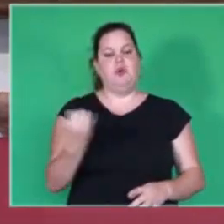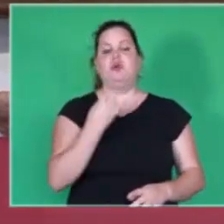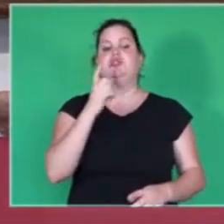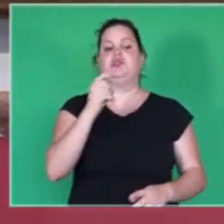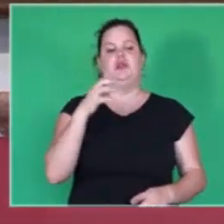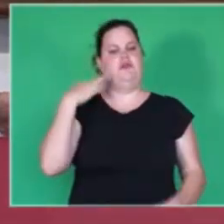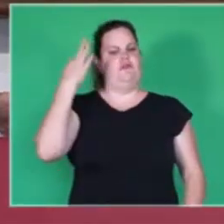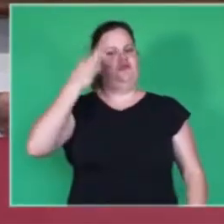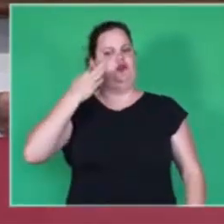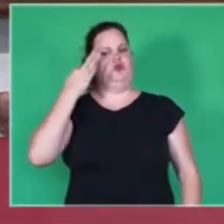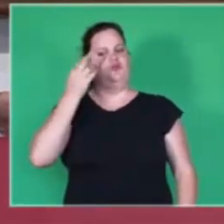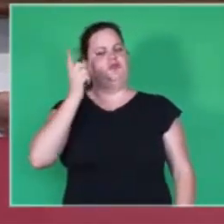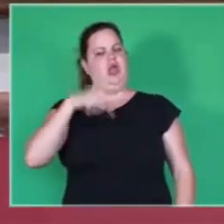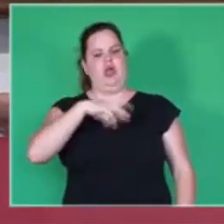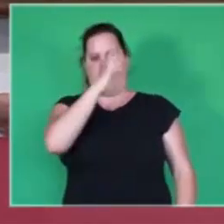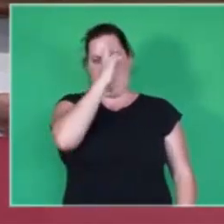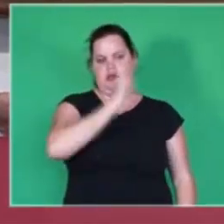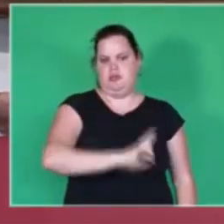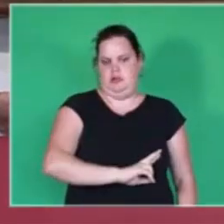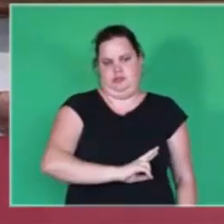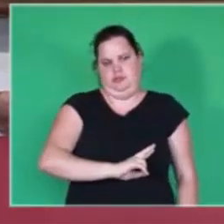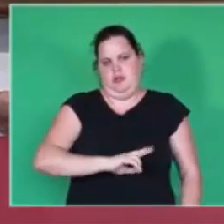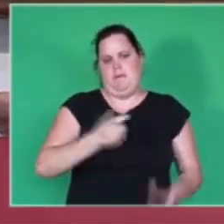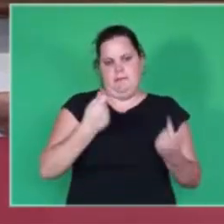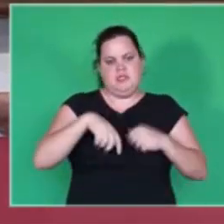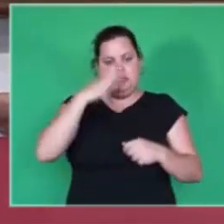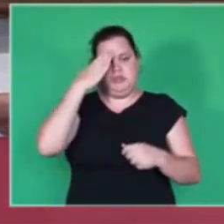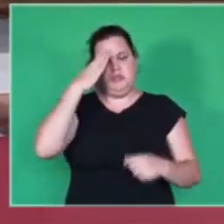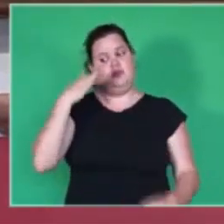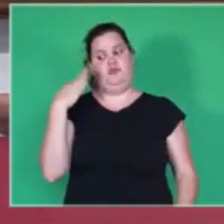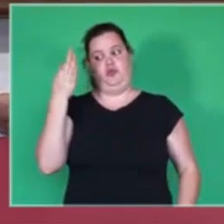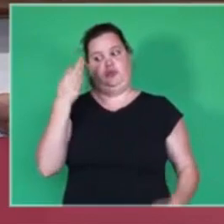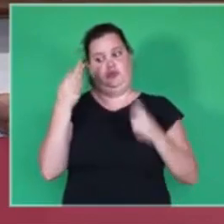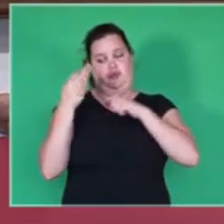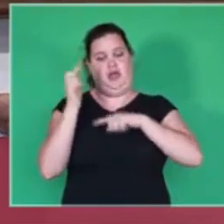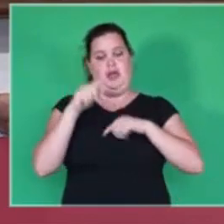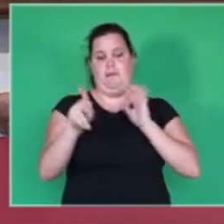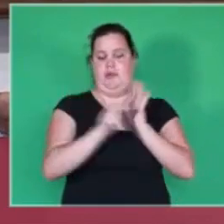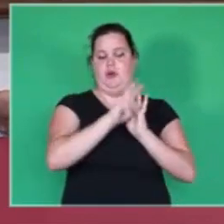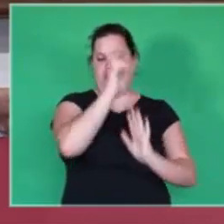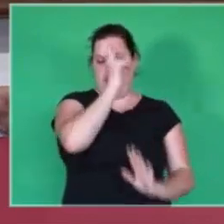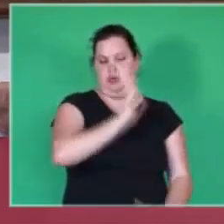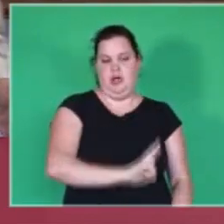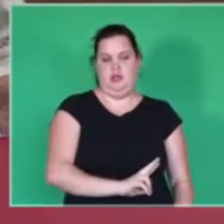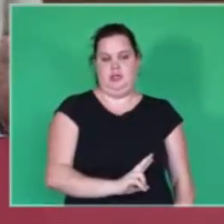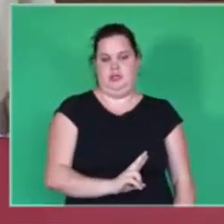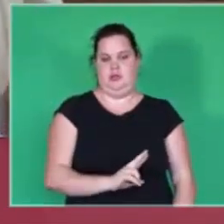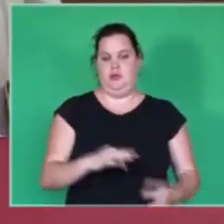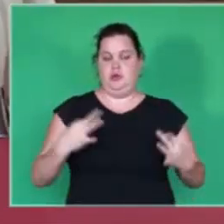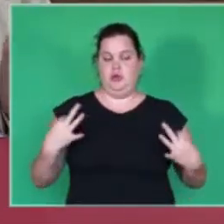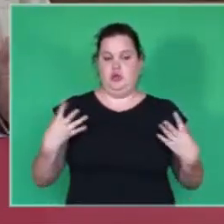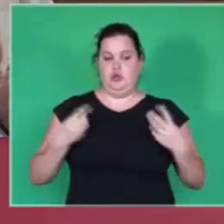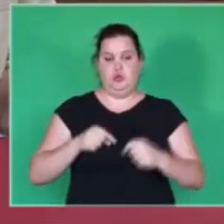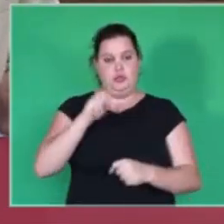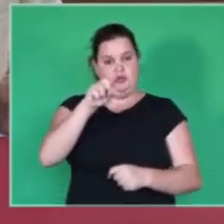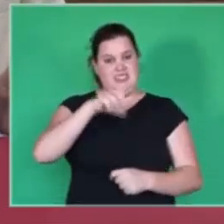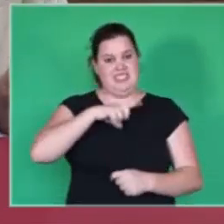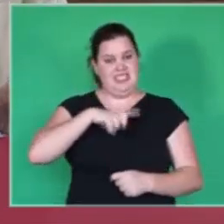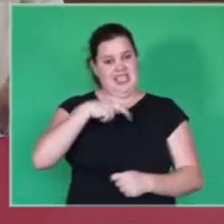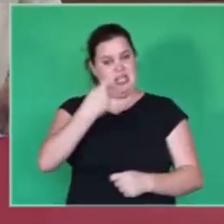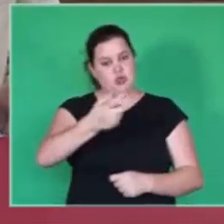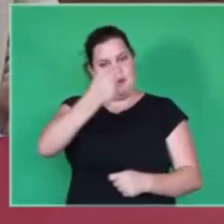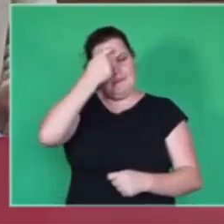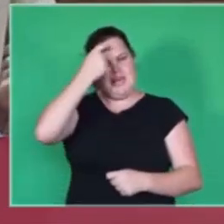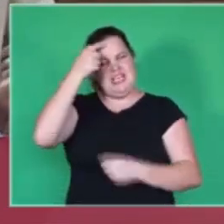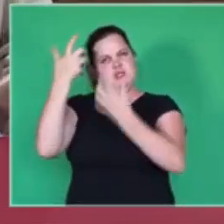é razão. Então, a razão é filosofia. Tudo que você tem na sua mente